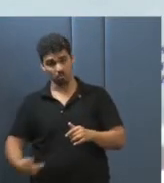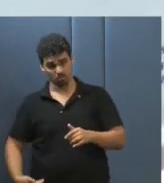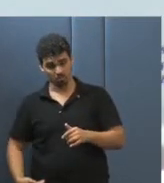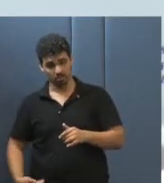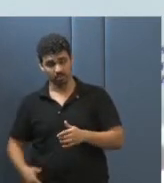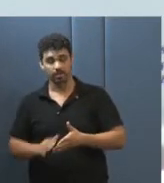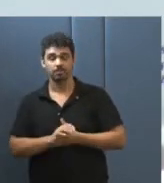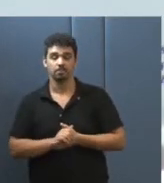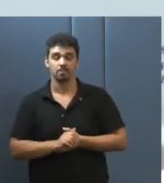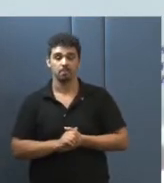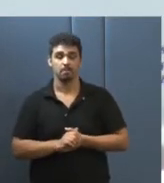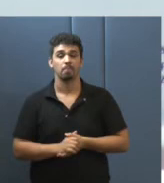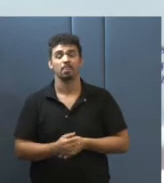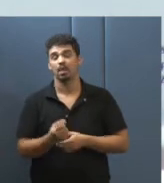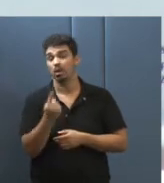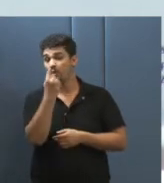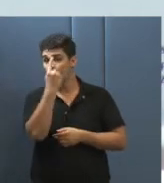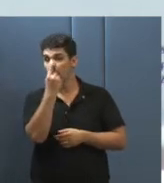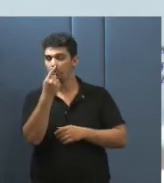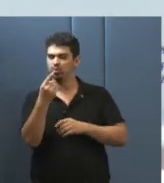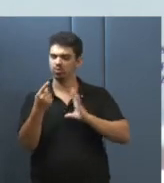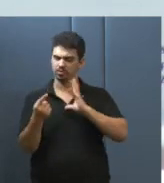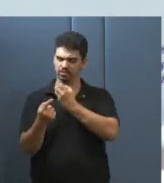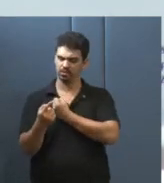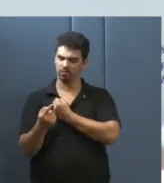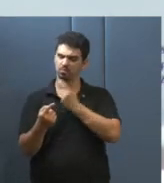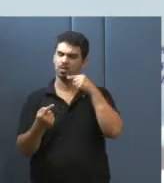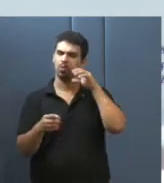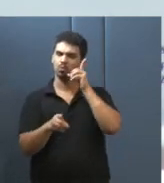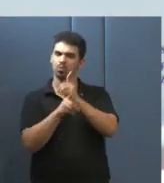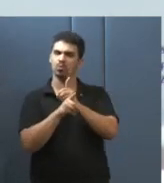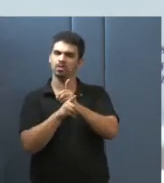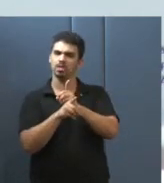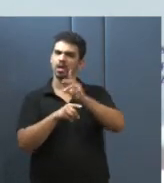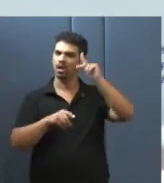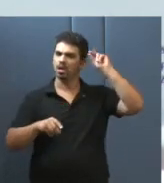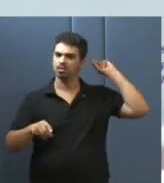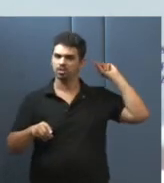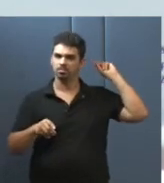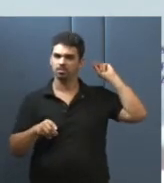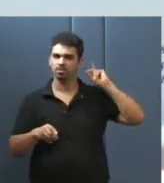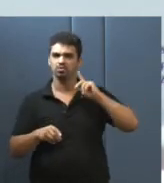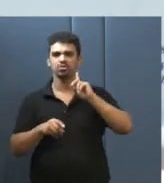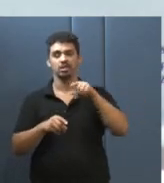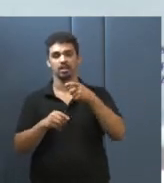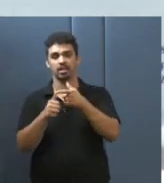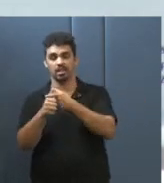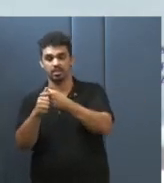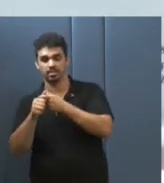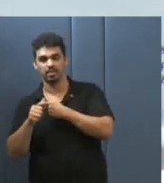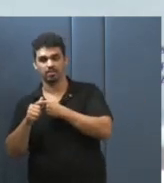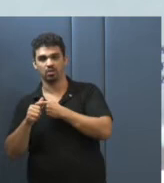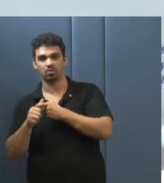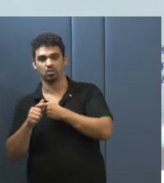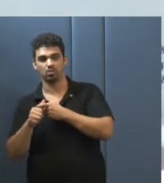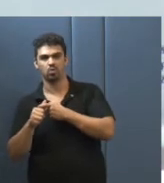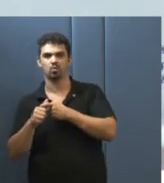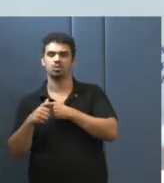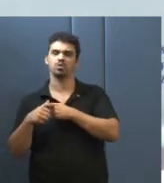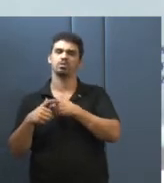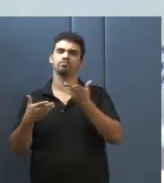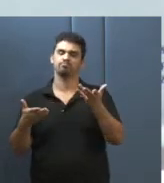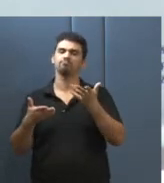O único registro que a gente encontrou nos nossos arquivos e pesquisas que fizemos sobre devedores tomando a frente no processo de